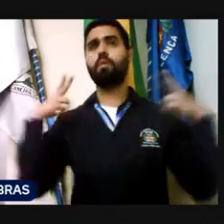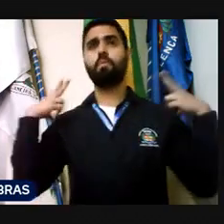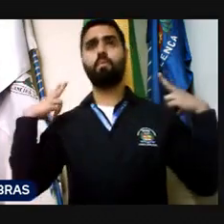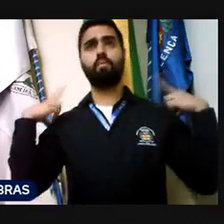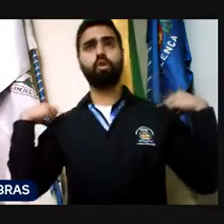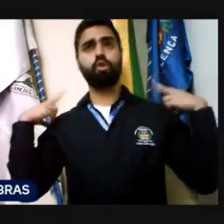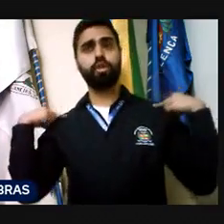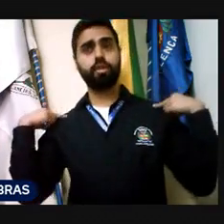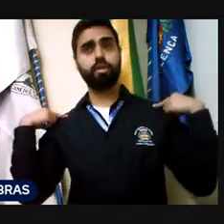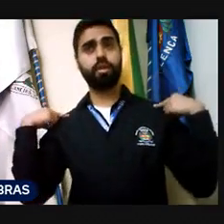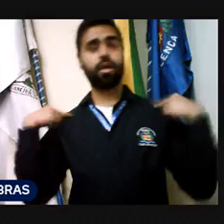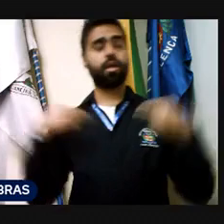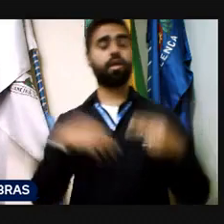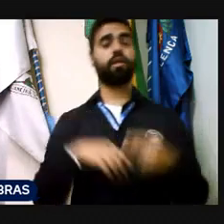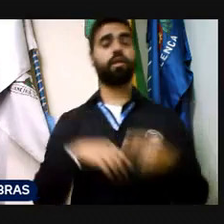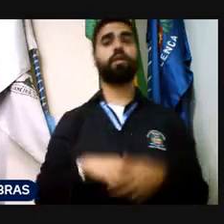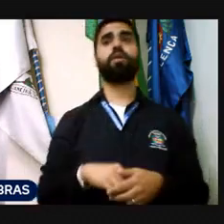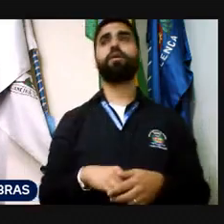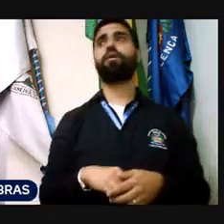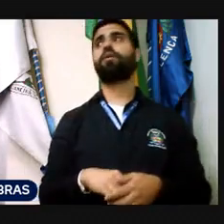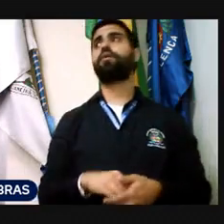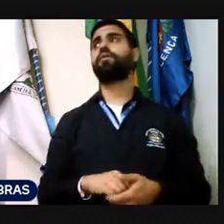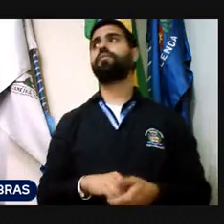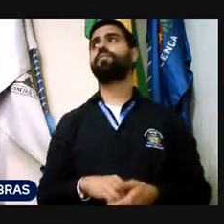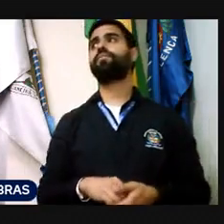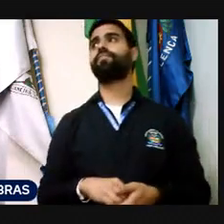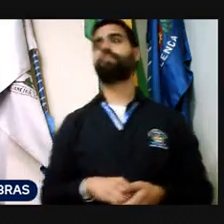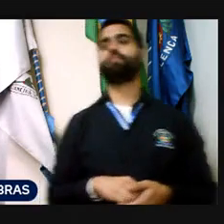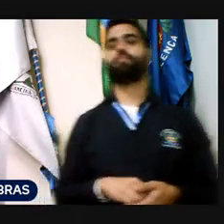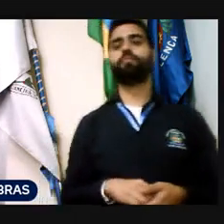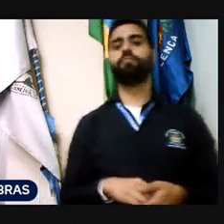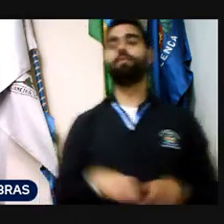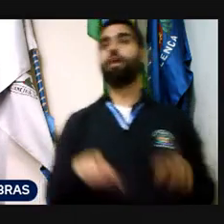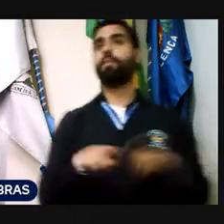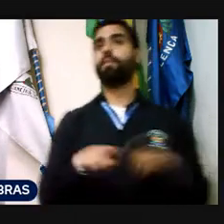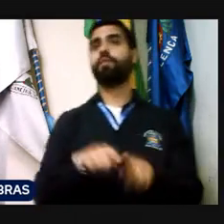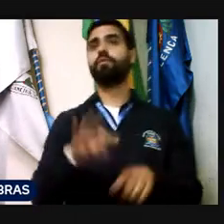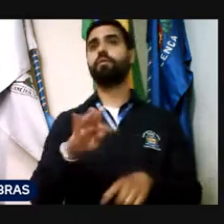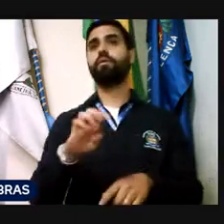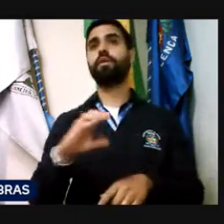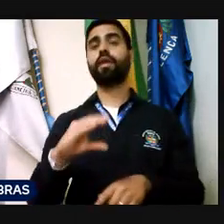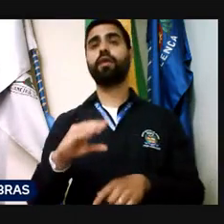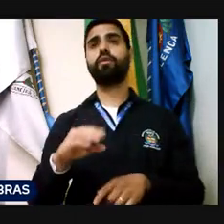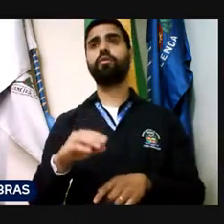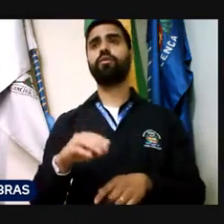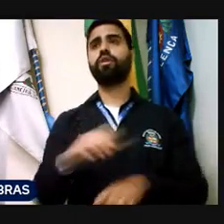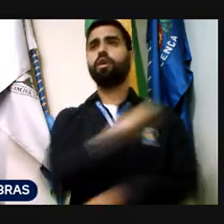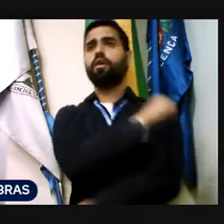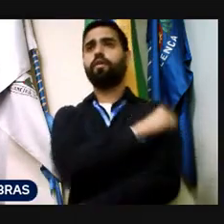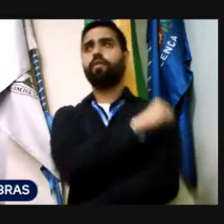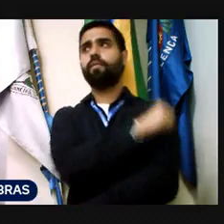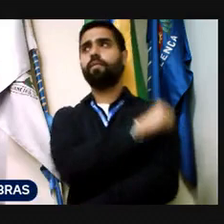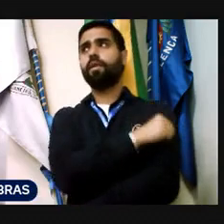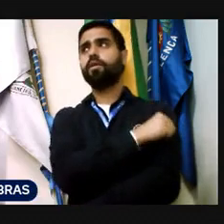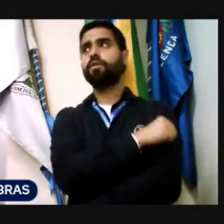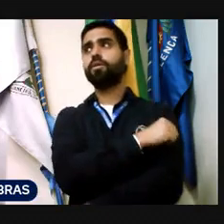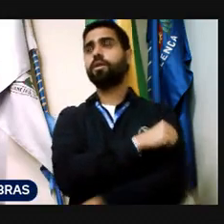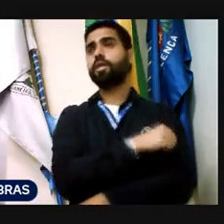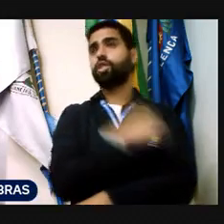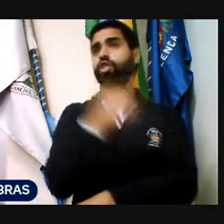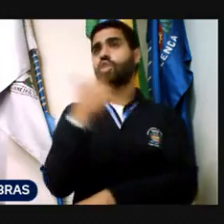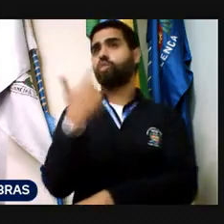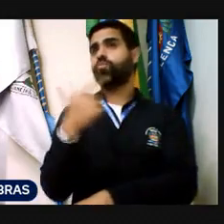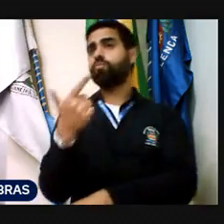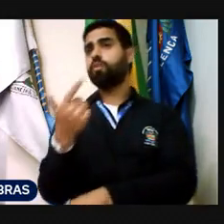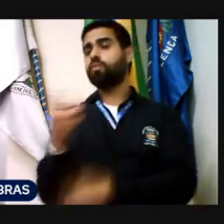ambulância e de Juparanã, e dos técnicos de enfermagem, né? Nós não temos um atendimento